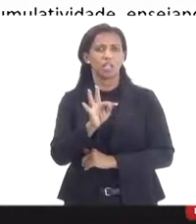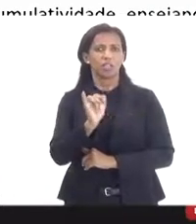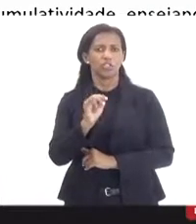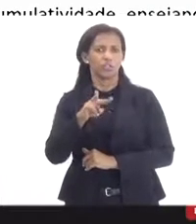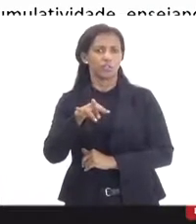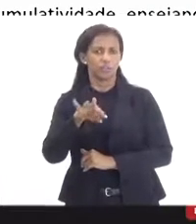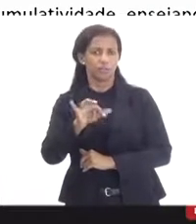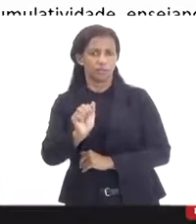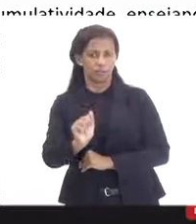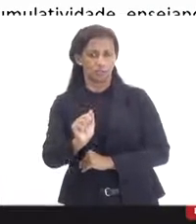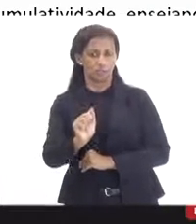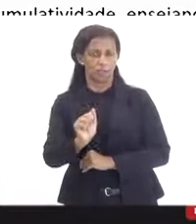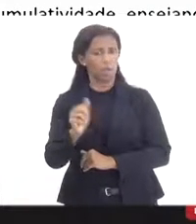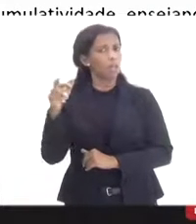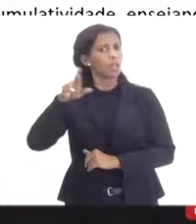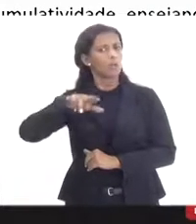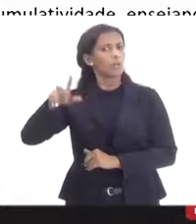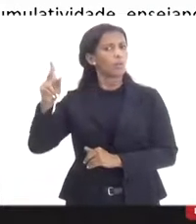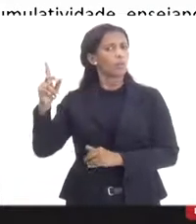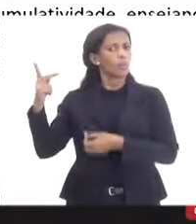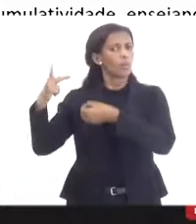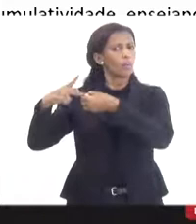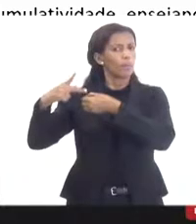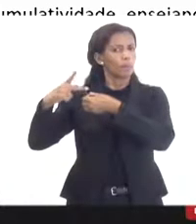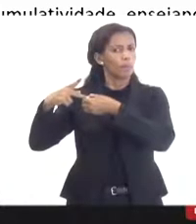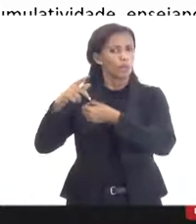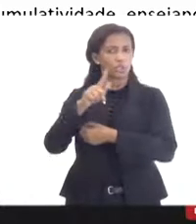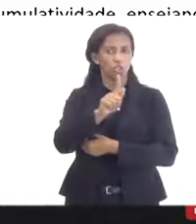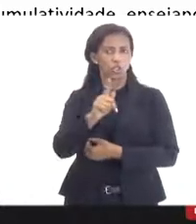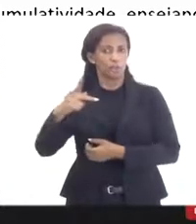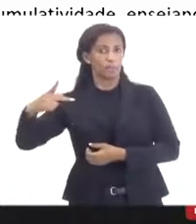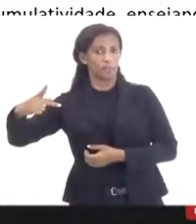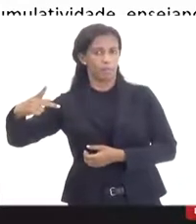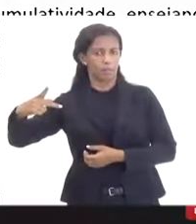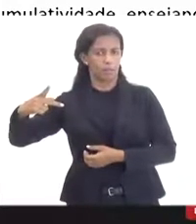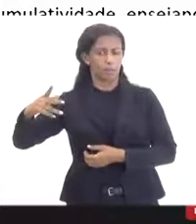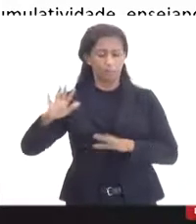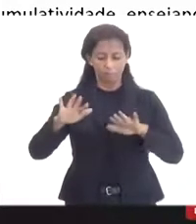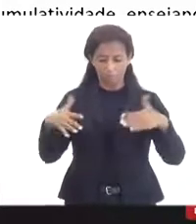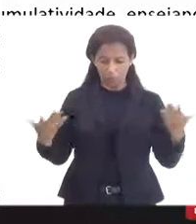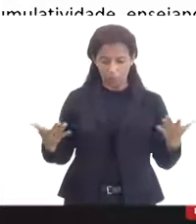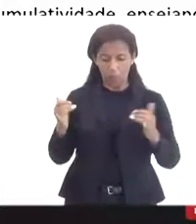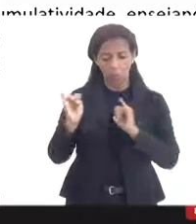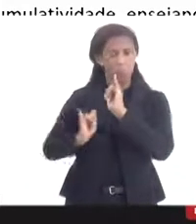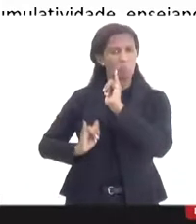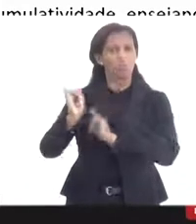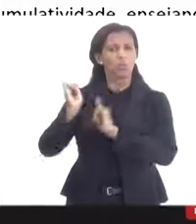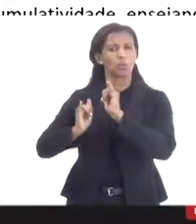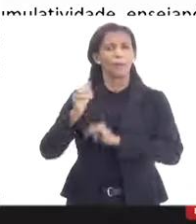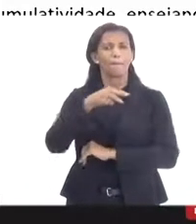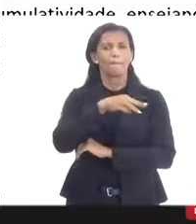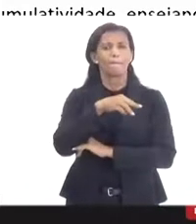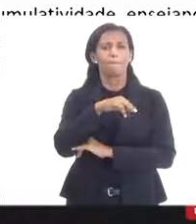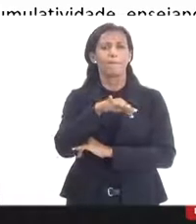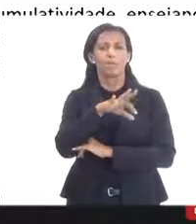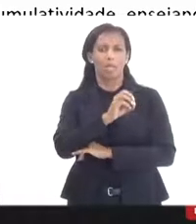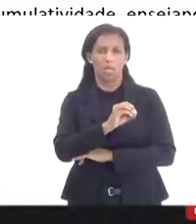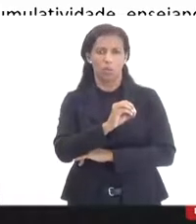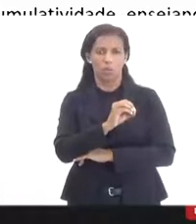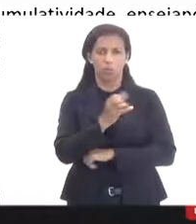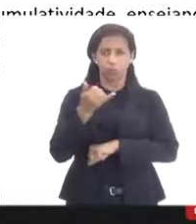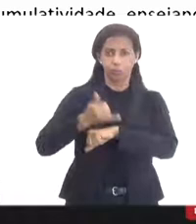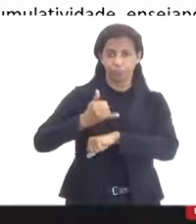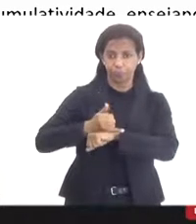Senhores, não só a Petrobras, que é uma fase GIP, mas vamos supor uma indústria mineradora. Uma